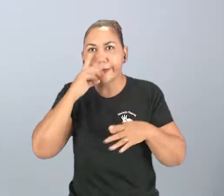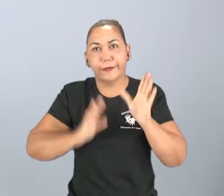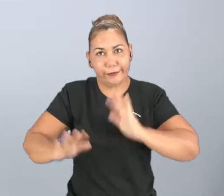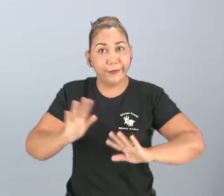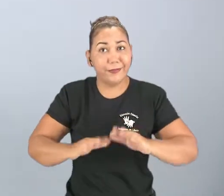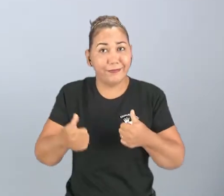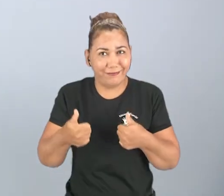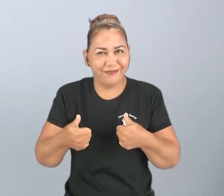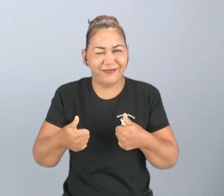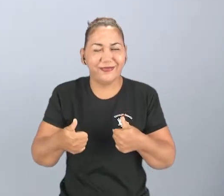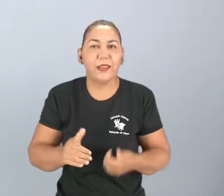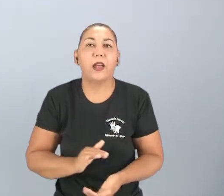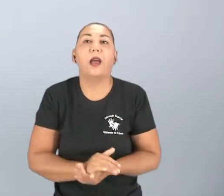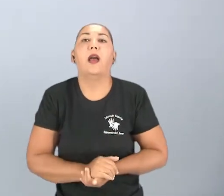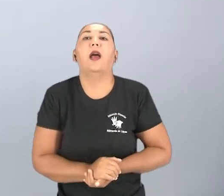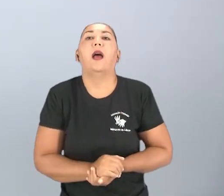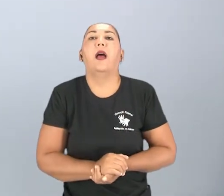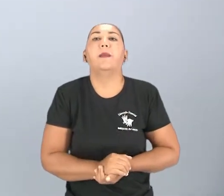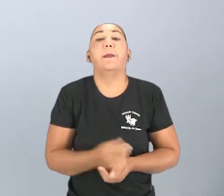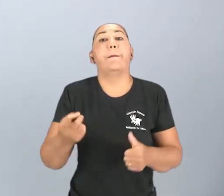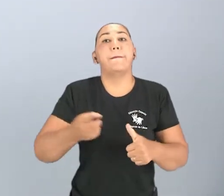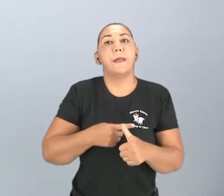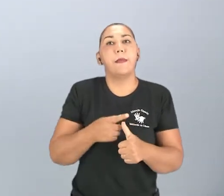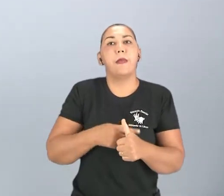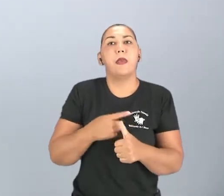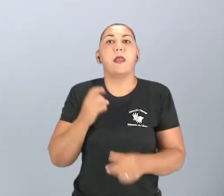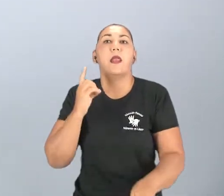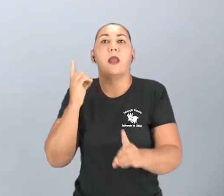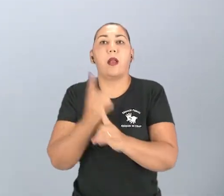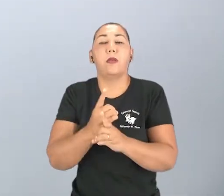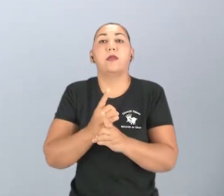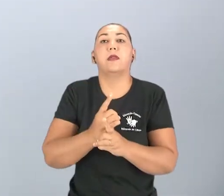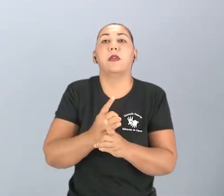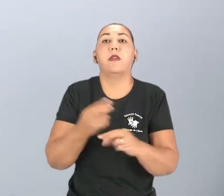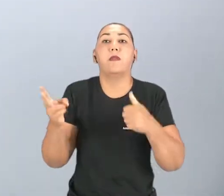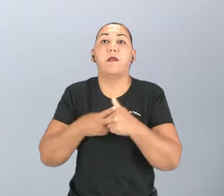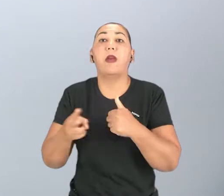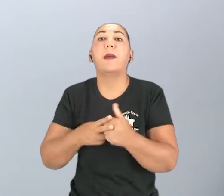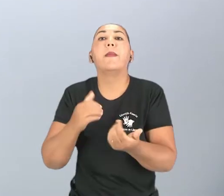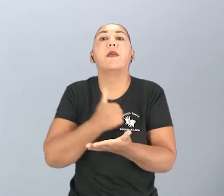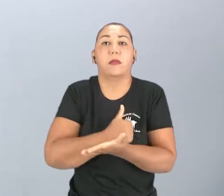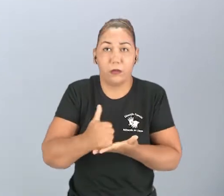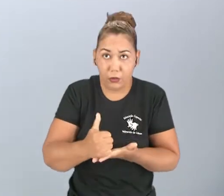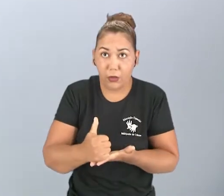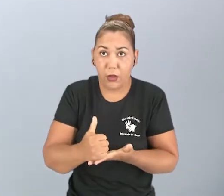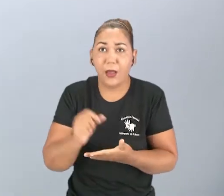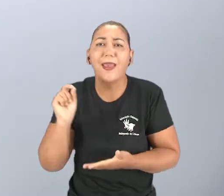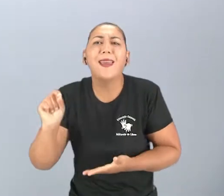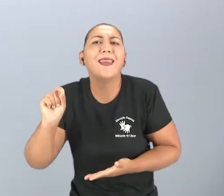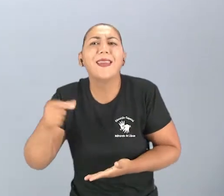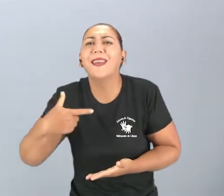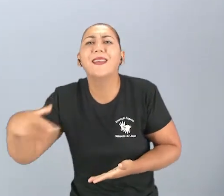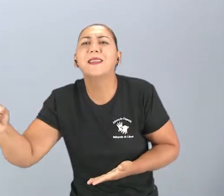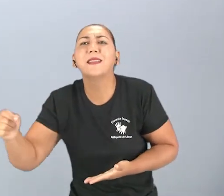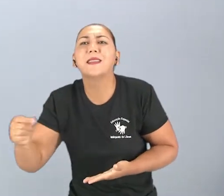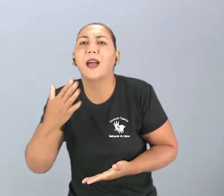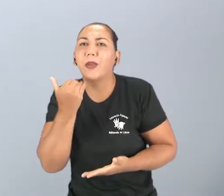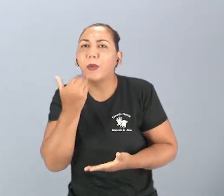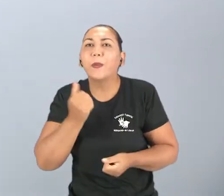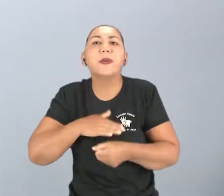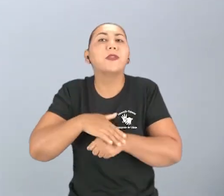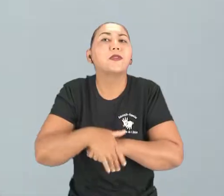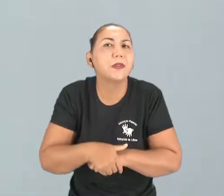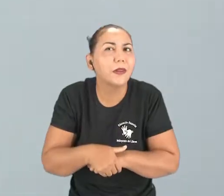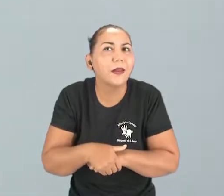de sair. Então, eu já encontrei o meu verbo, a ação. Quem saiu para jantar? O casal, né? No